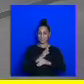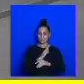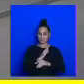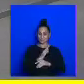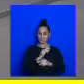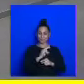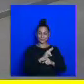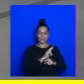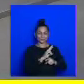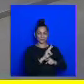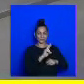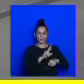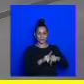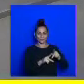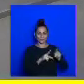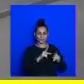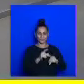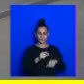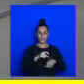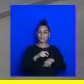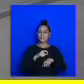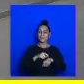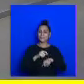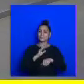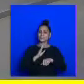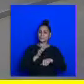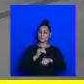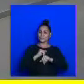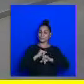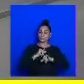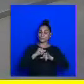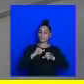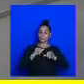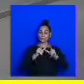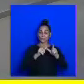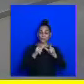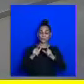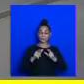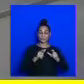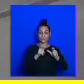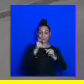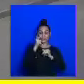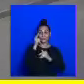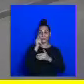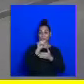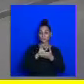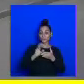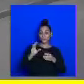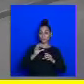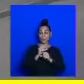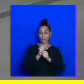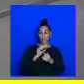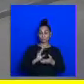realizado, validado por nossas auditoras. Logo após a apuração, você poderá saber de onde são as apostas vencedoras ou se o